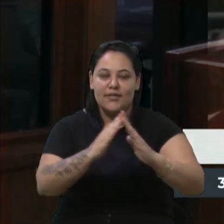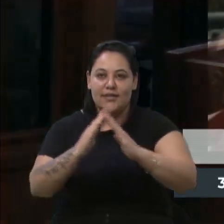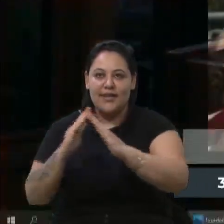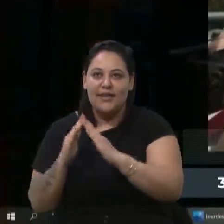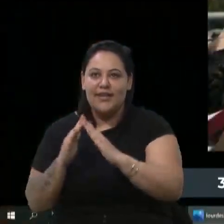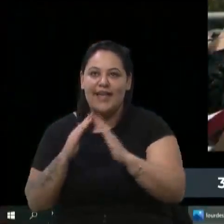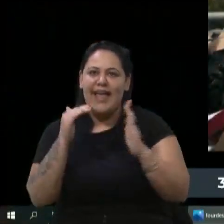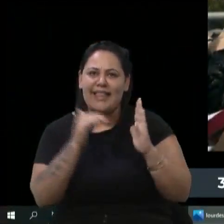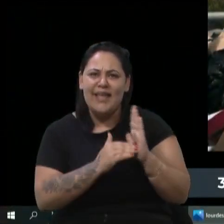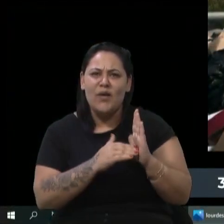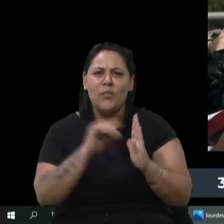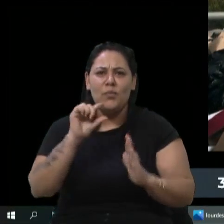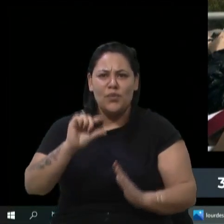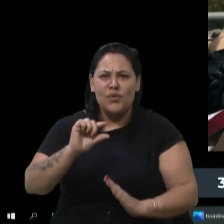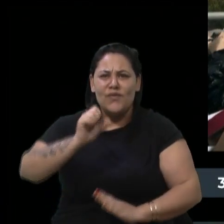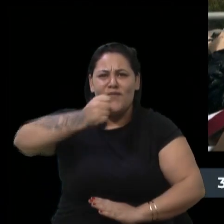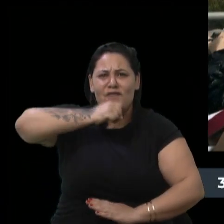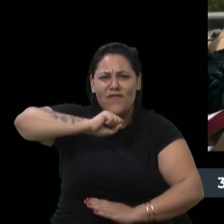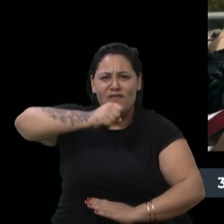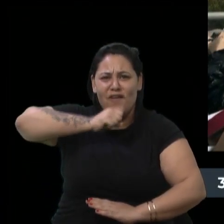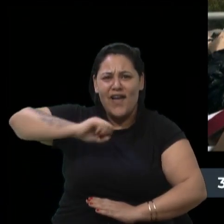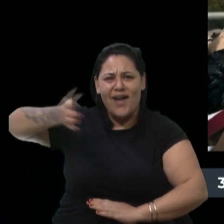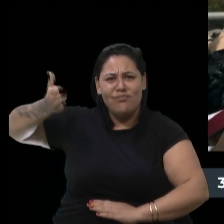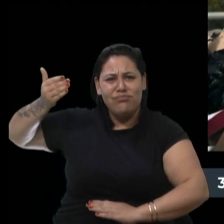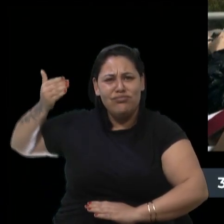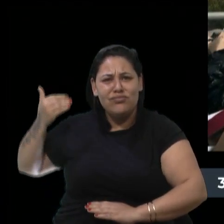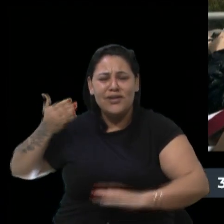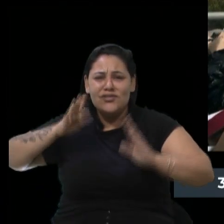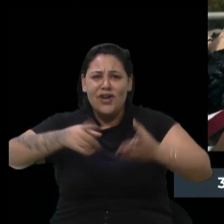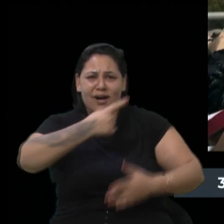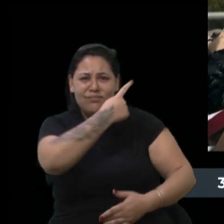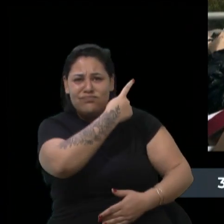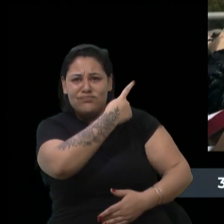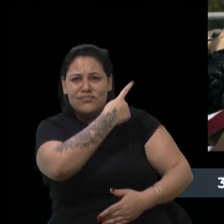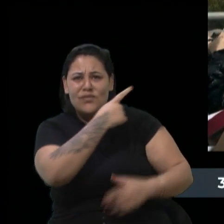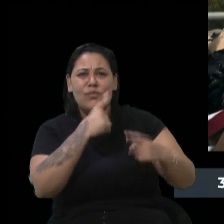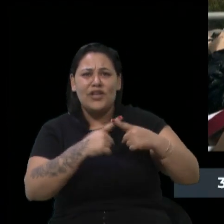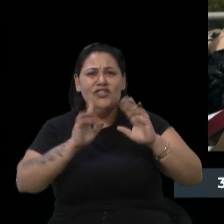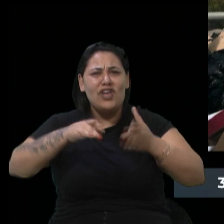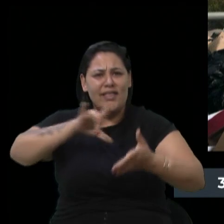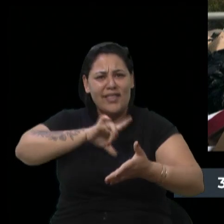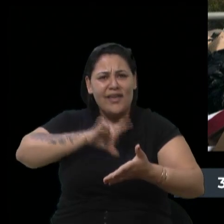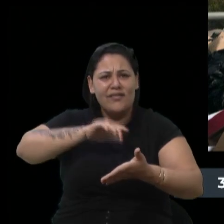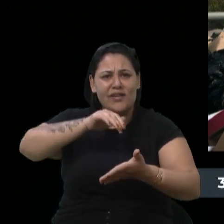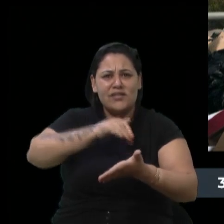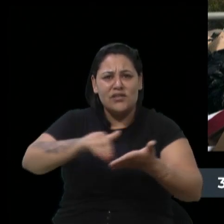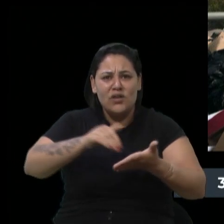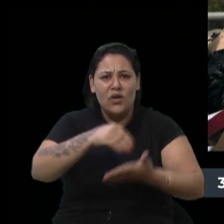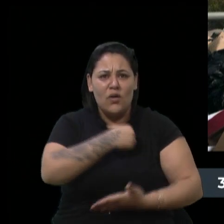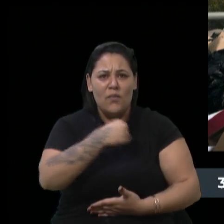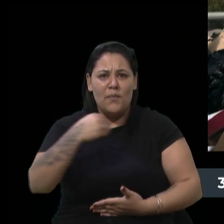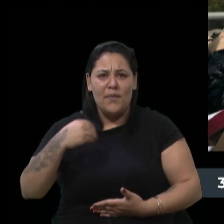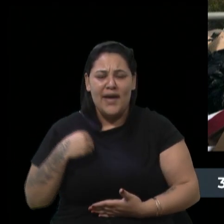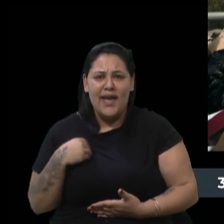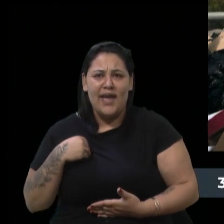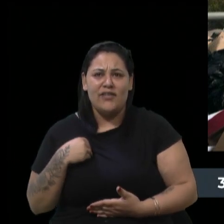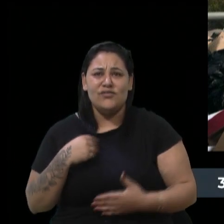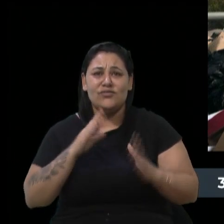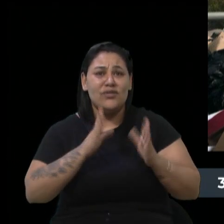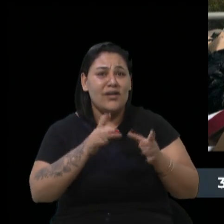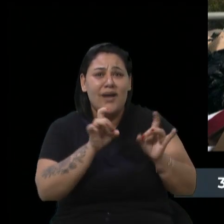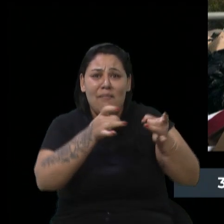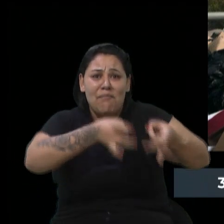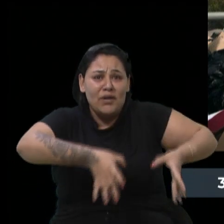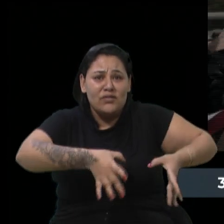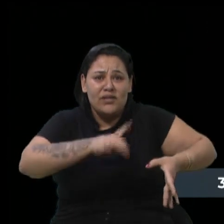um pouco histórica, né, vereador Scalco? Porque aí foi consultório médico, enfim. Essa casa foi abandonada, ela está gradeada,